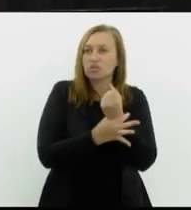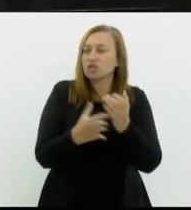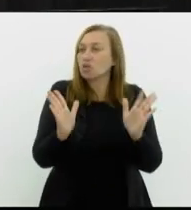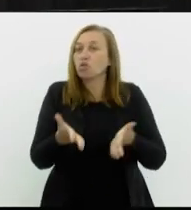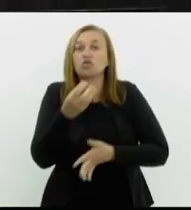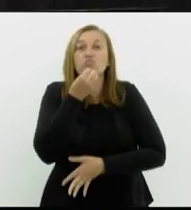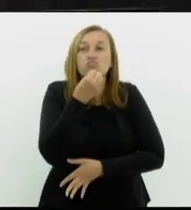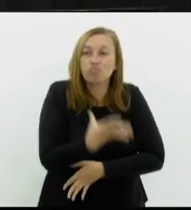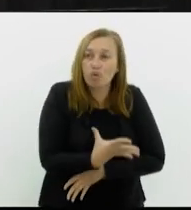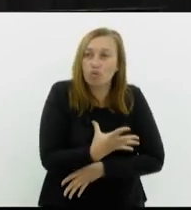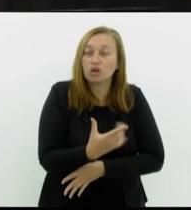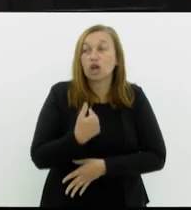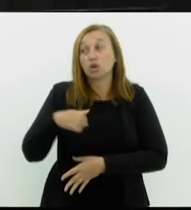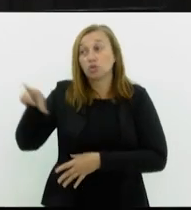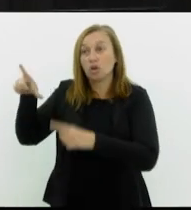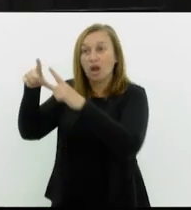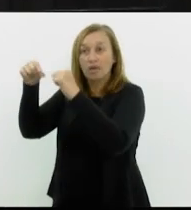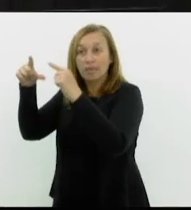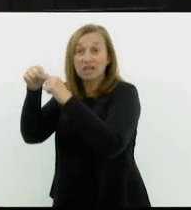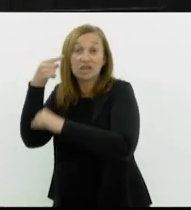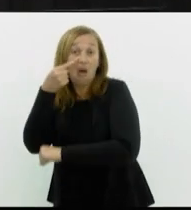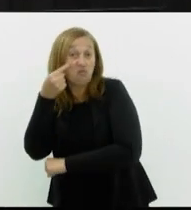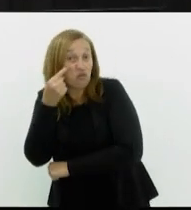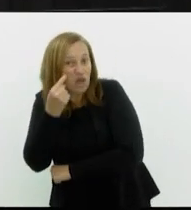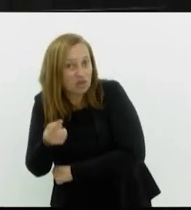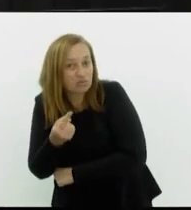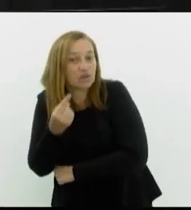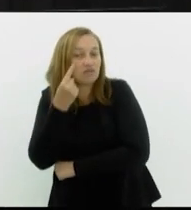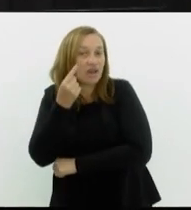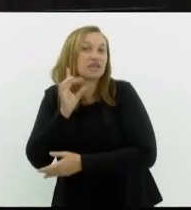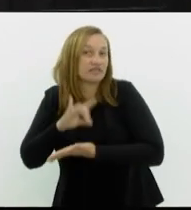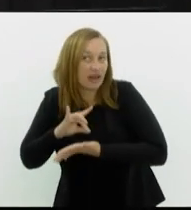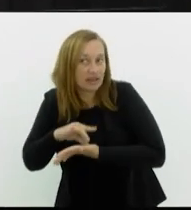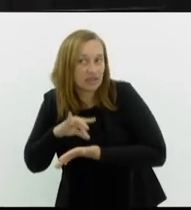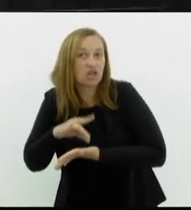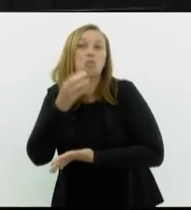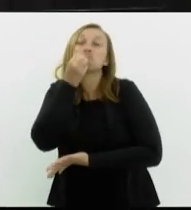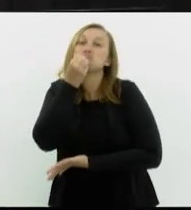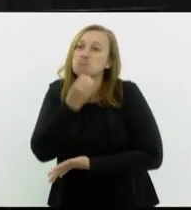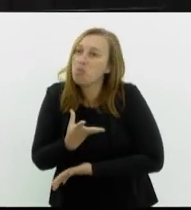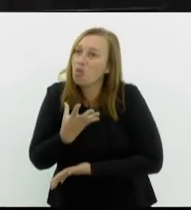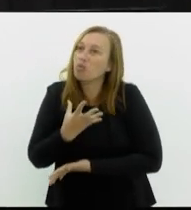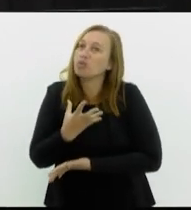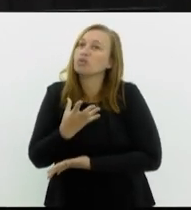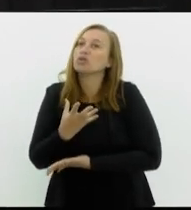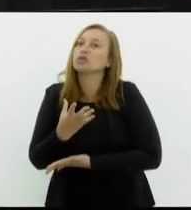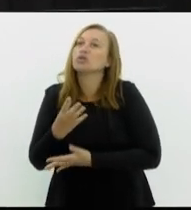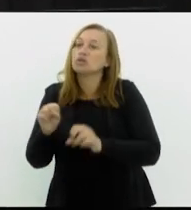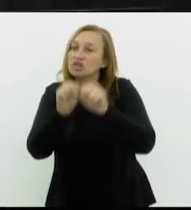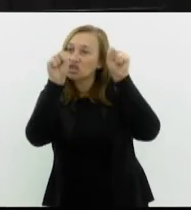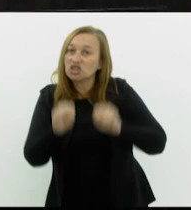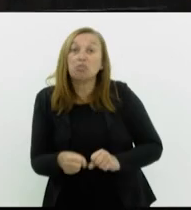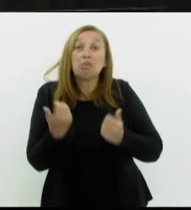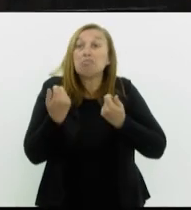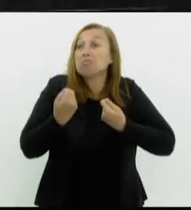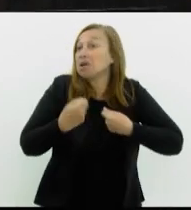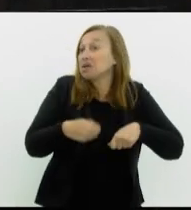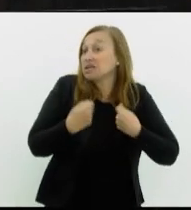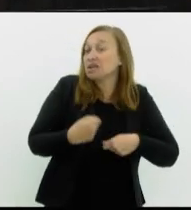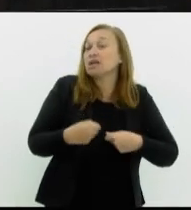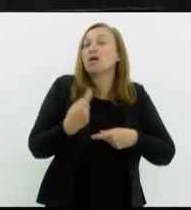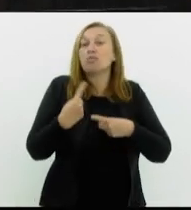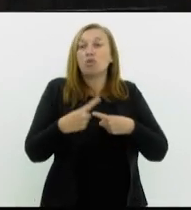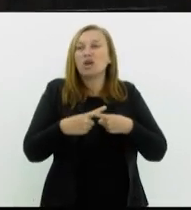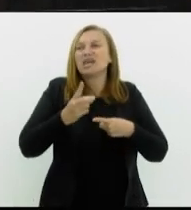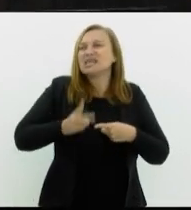bom. Eu estou lá em Brasília vendo isso e estou vendo que é muito bom o nosso sistema pela necessidade e porque